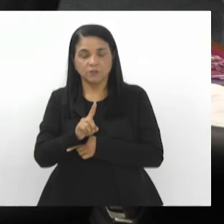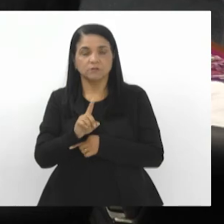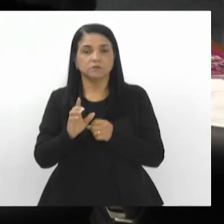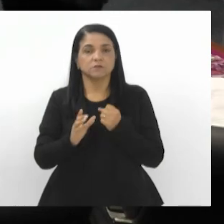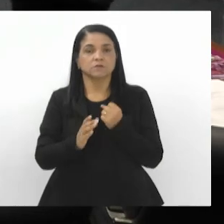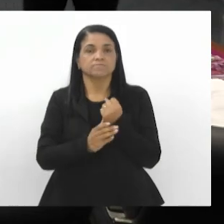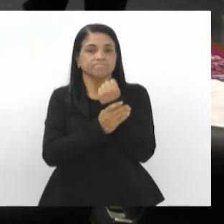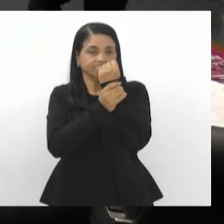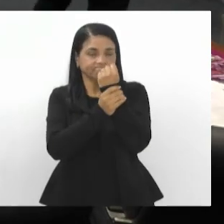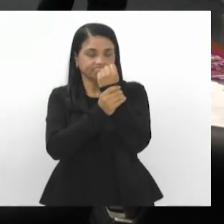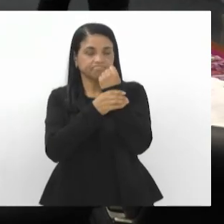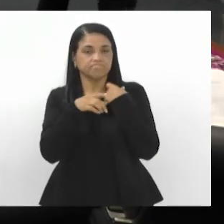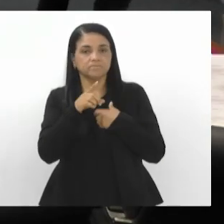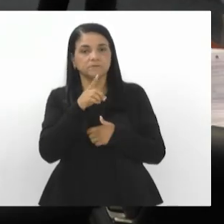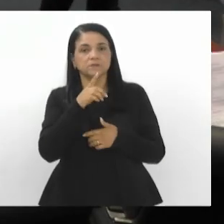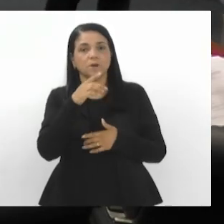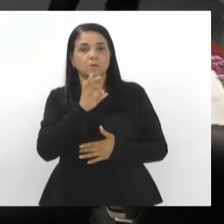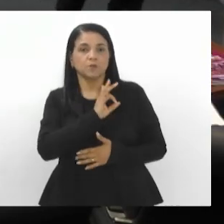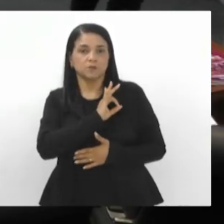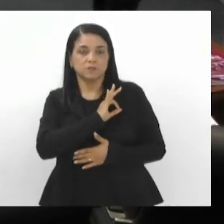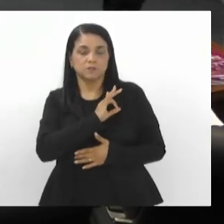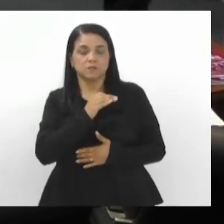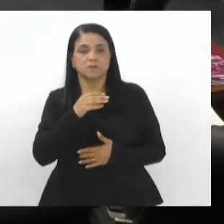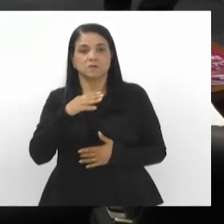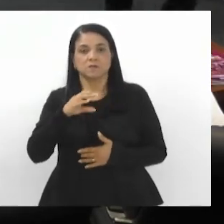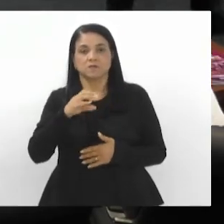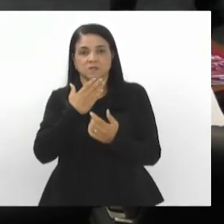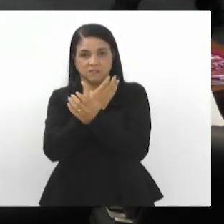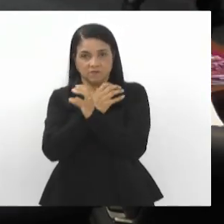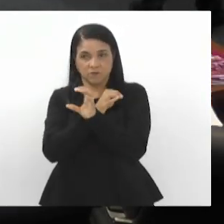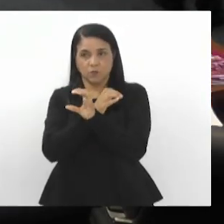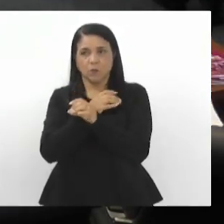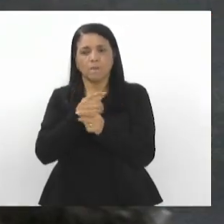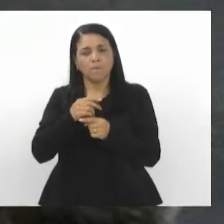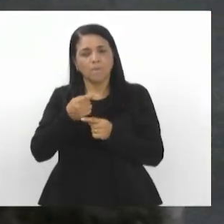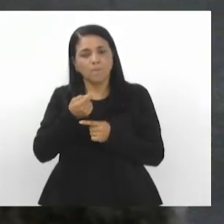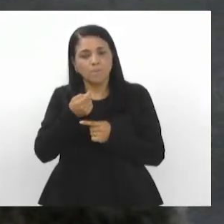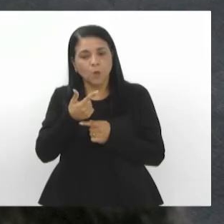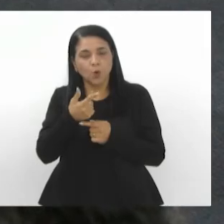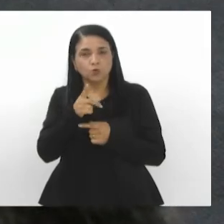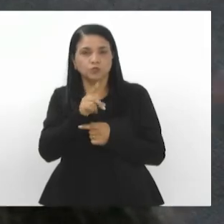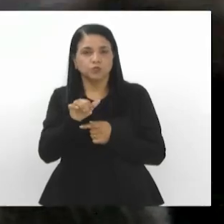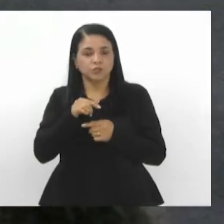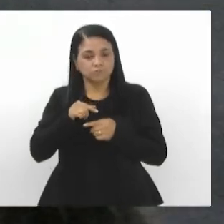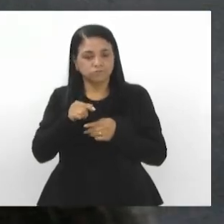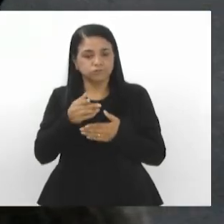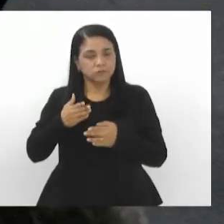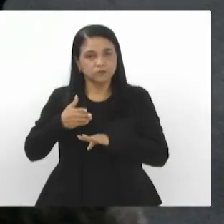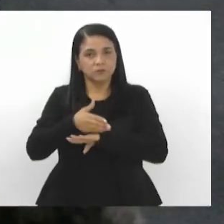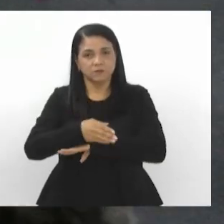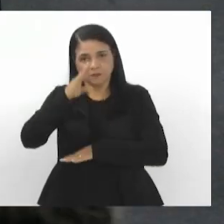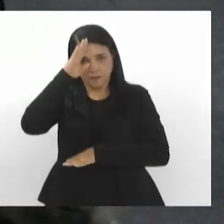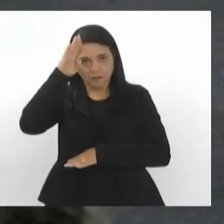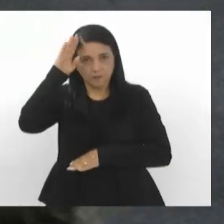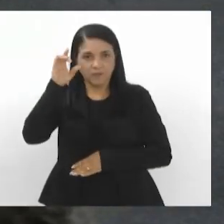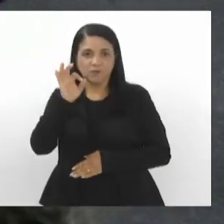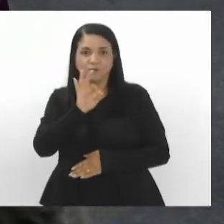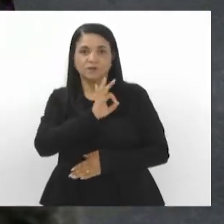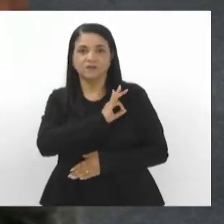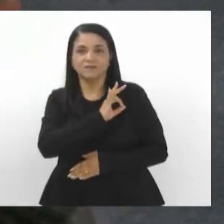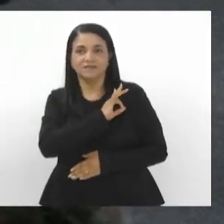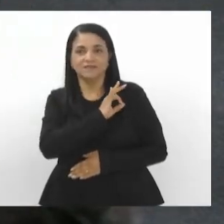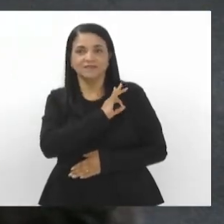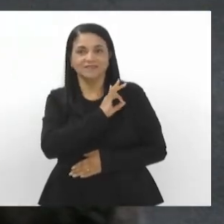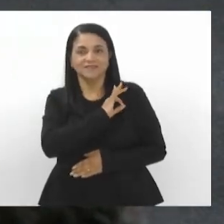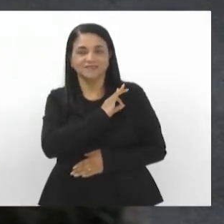Civil, que estão há poucos dias de ingressar na Academia de Polícia. Se